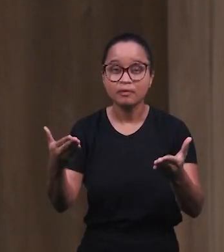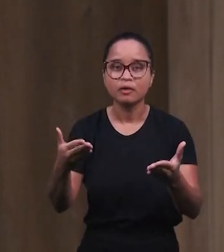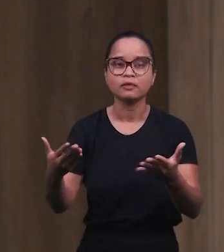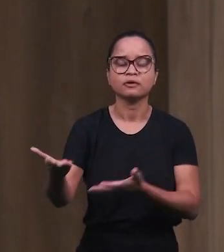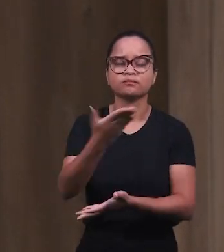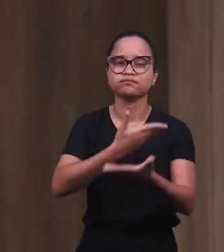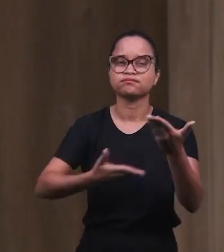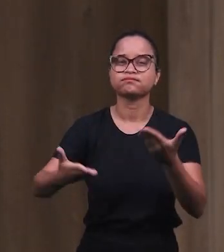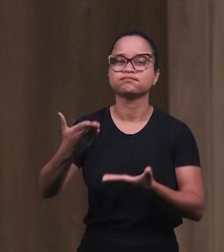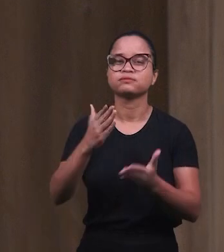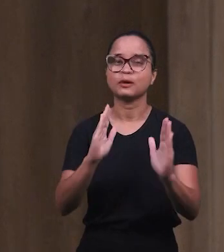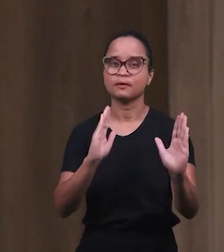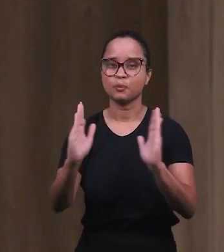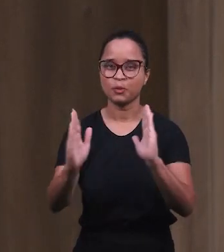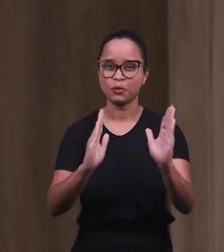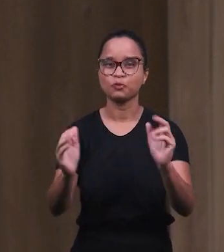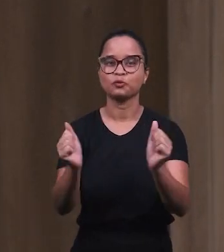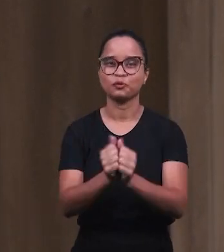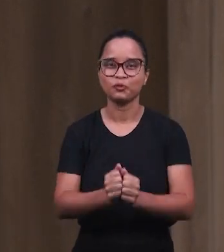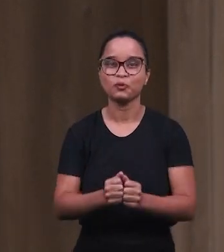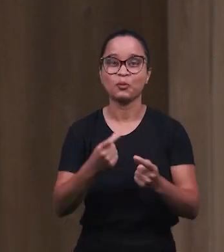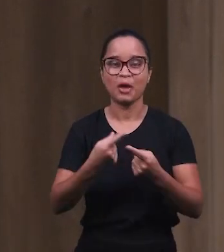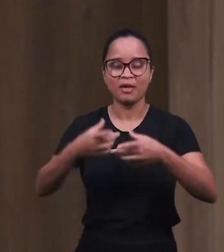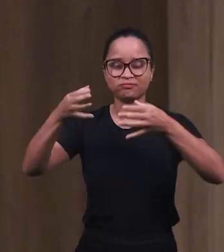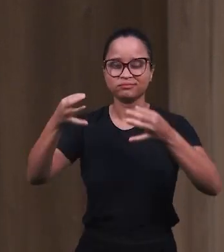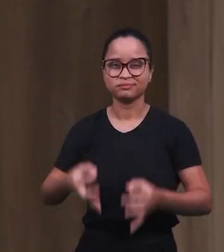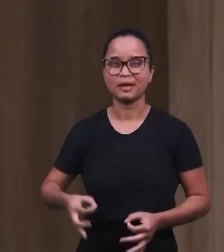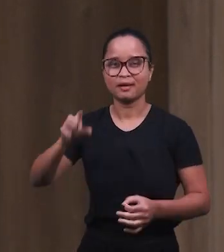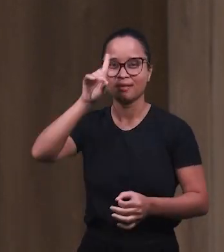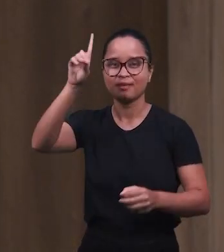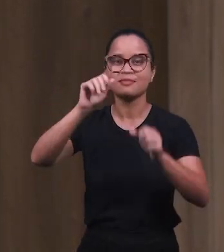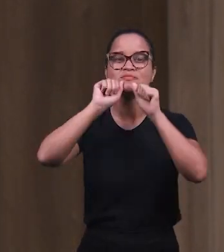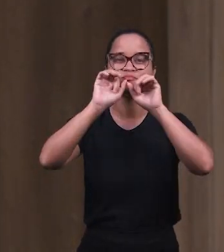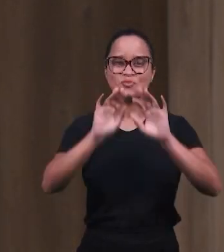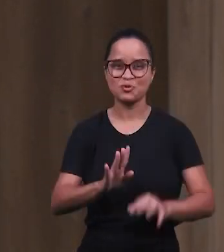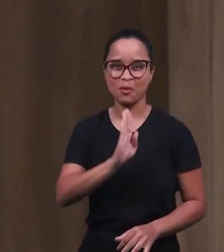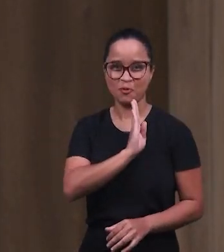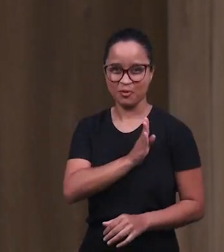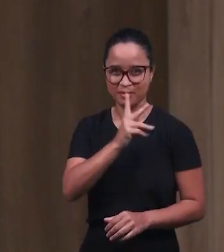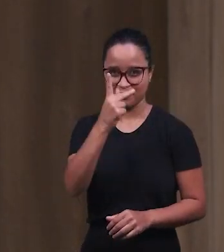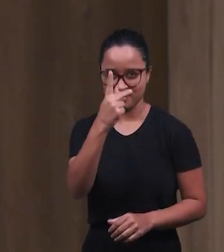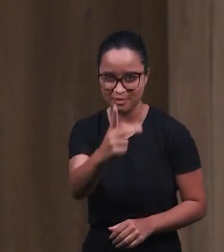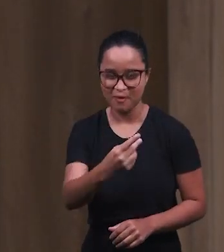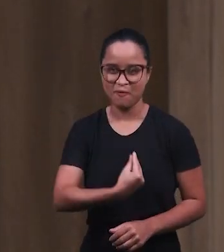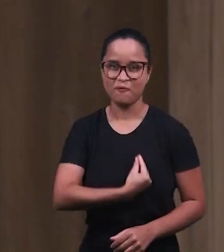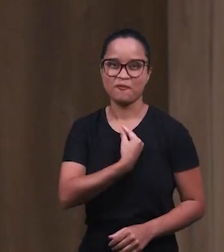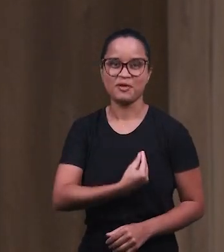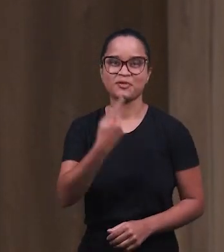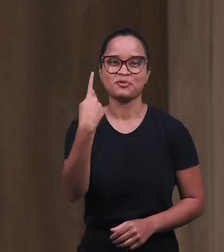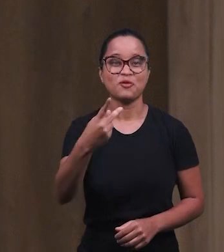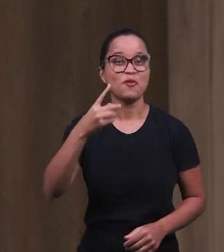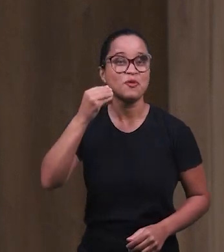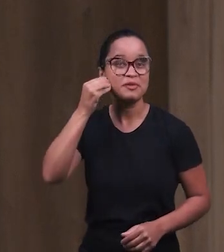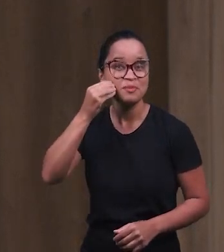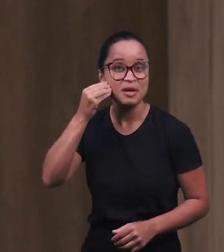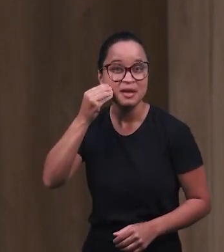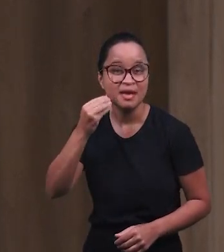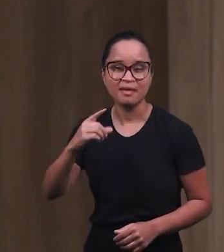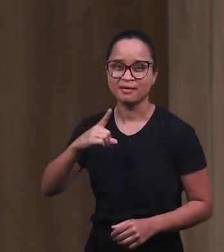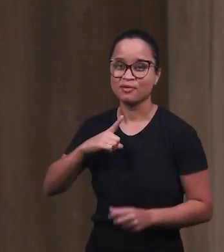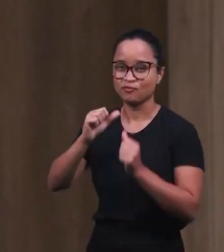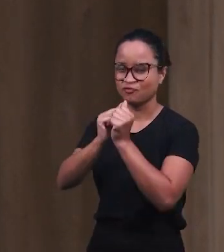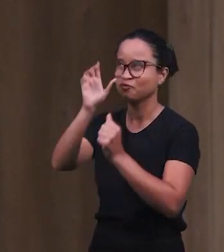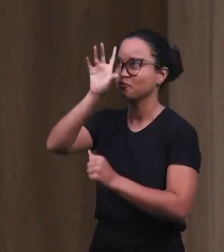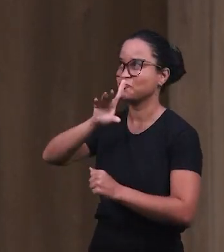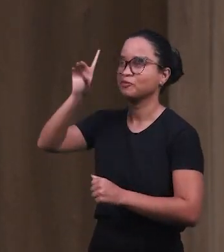a participar conosco desse momento. Eu tenho certeza que Deus vai abençoar o seu coração, vai abençoar a sua vida. Você vai ter uma experiência